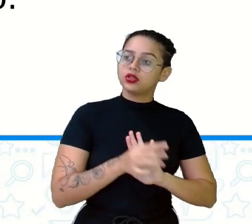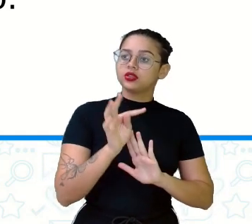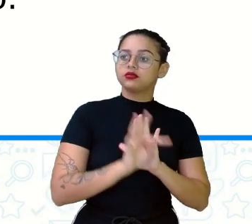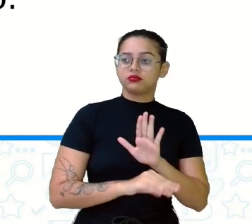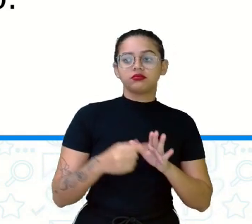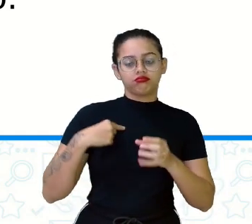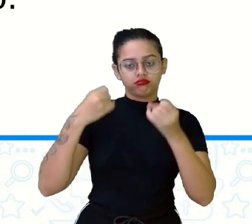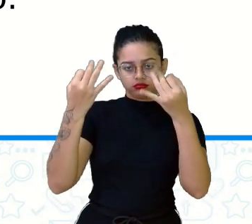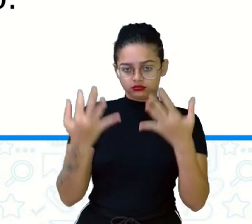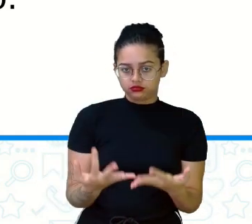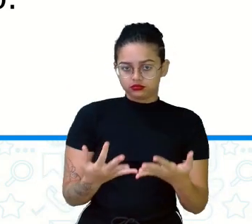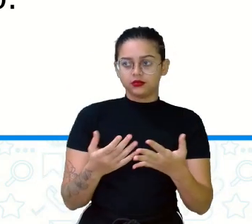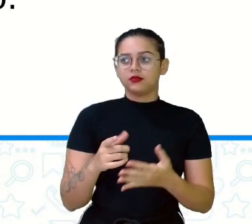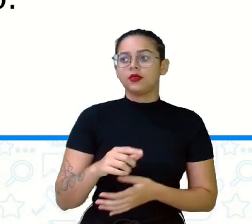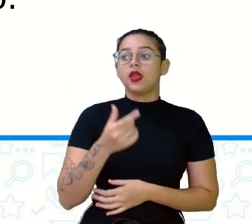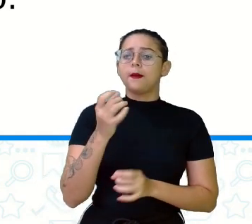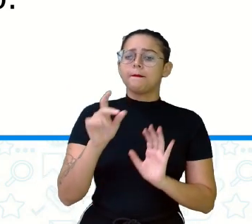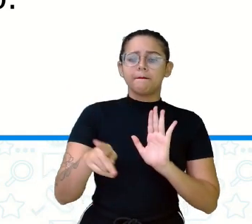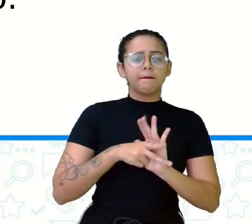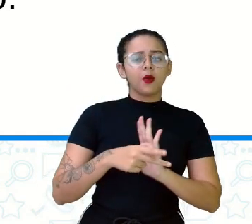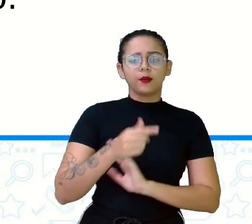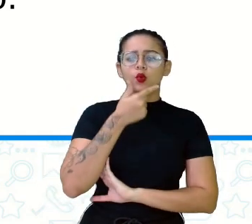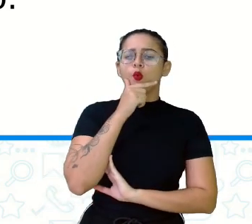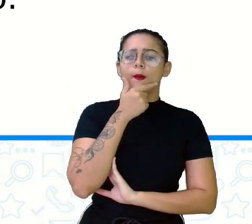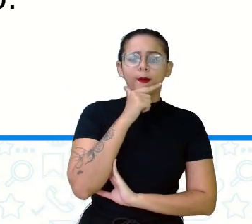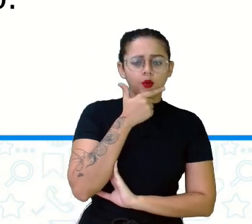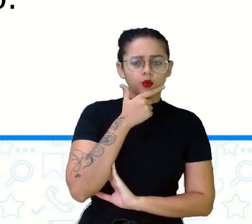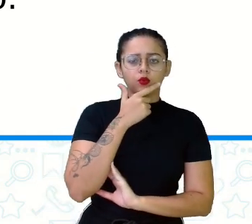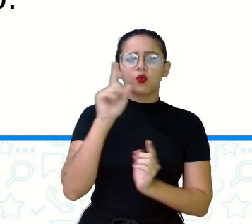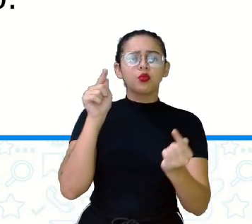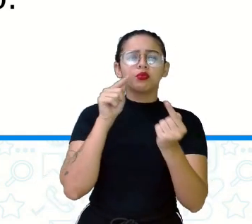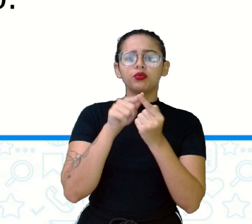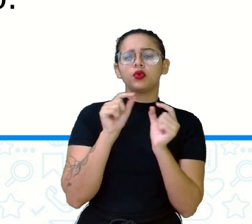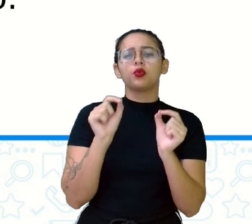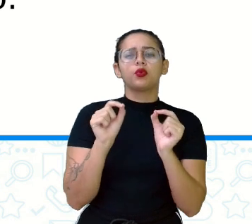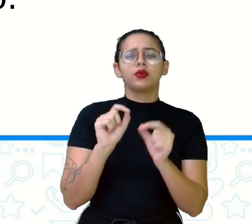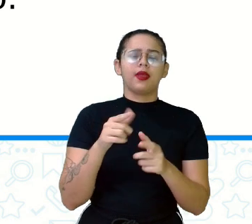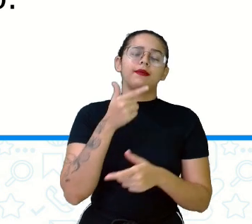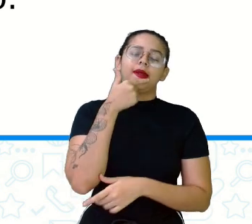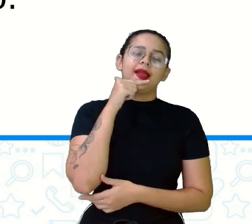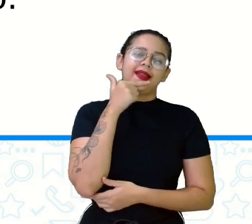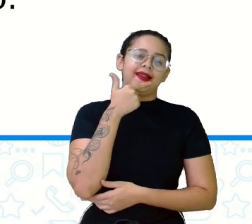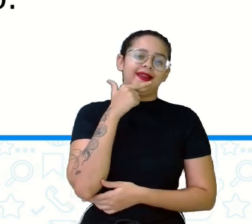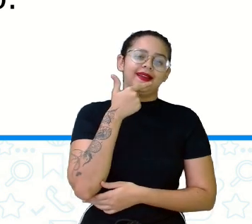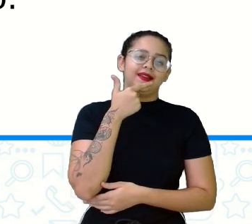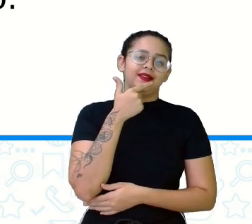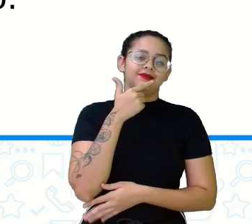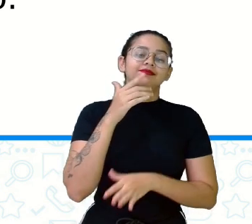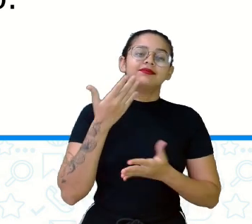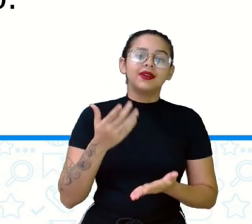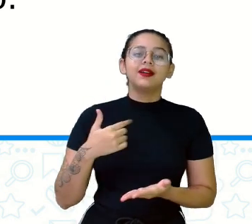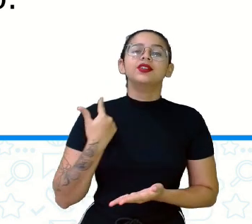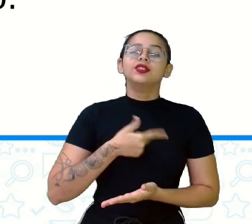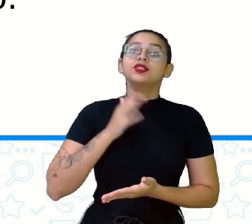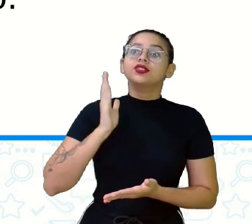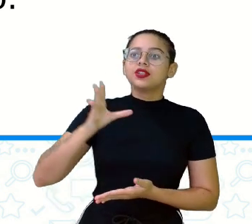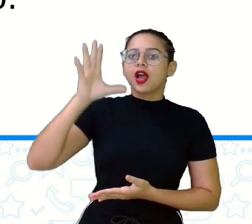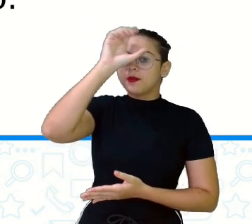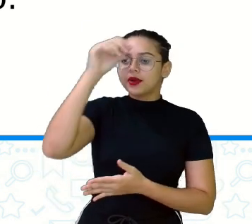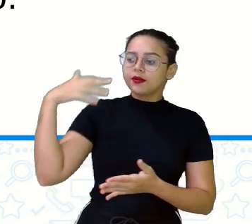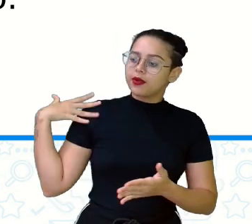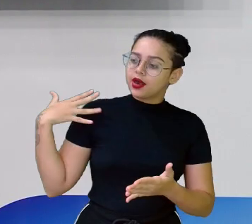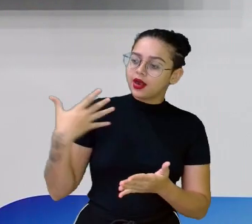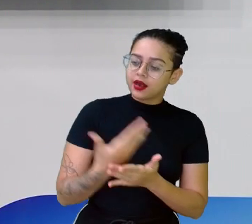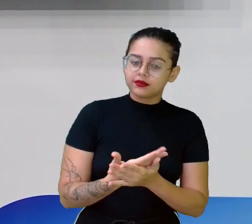que eu disse? Humorístico, que tem o intuito de levar ao riso. Nós aprendemos aqui durante todo o ano